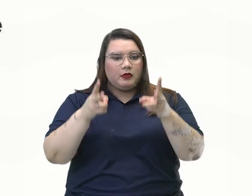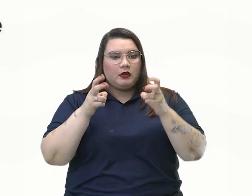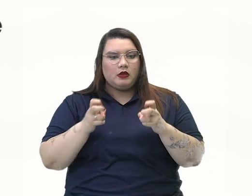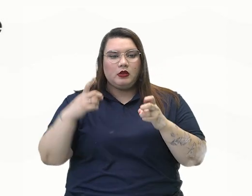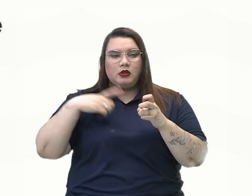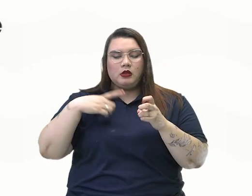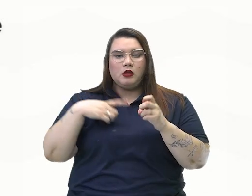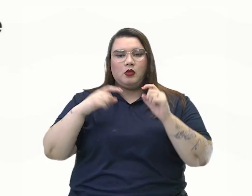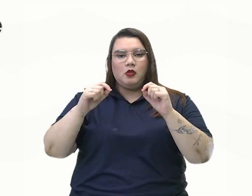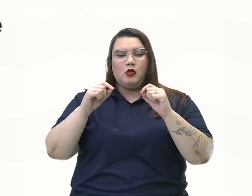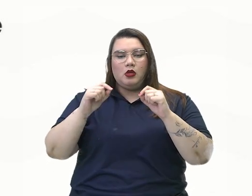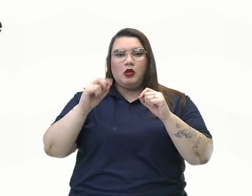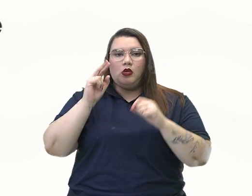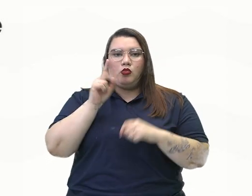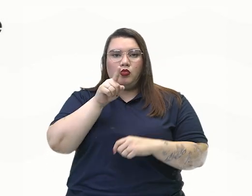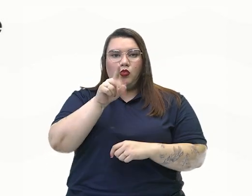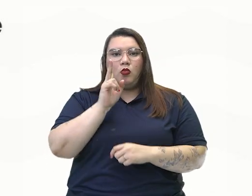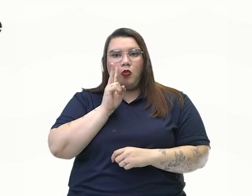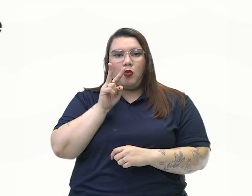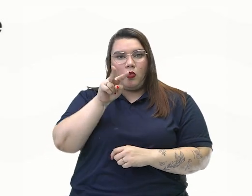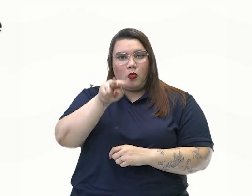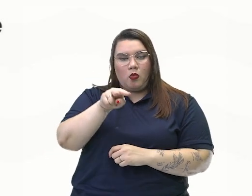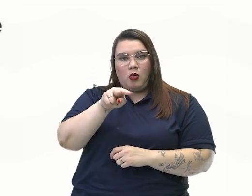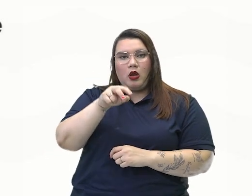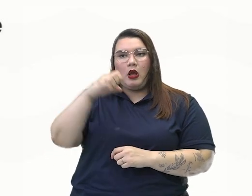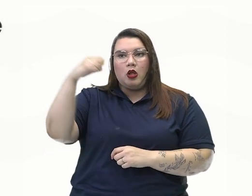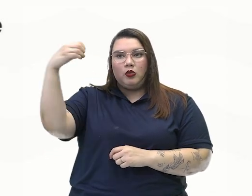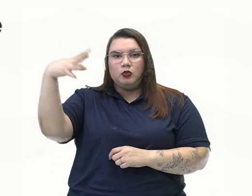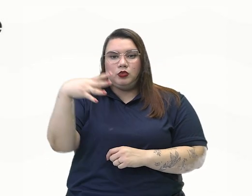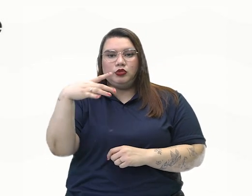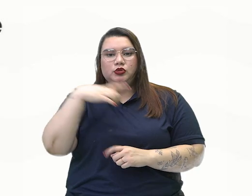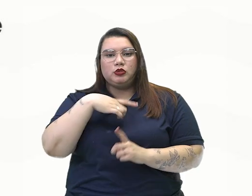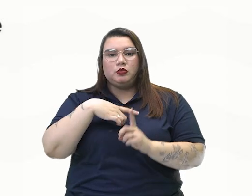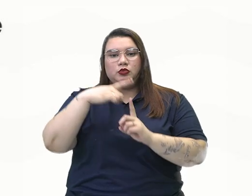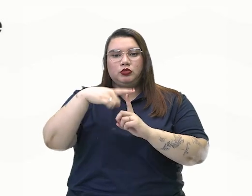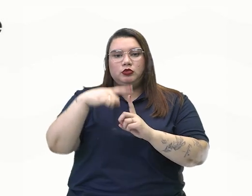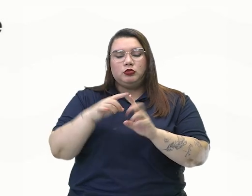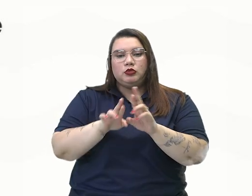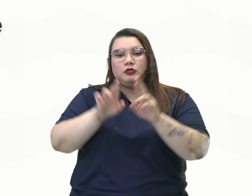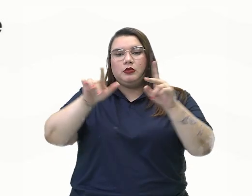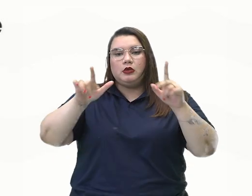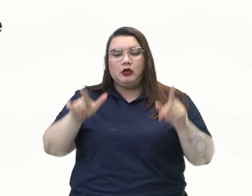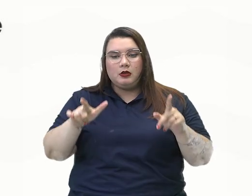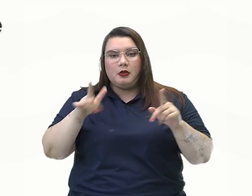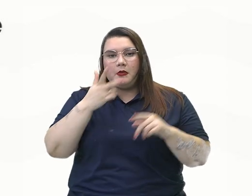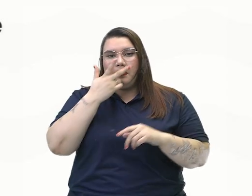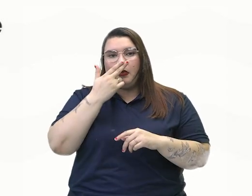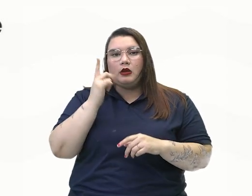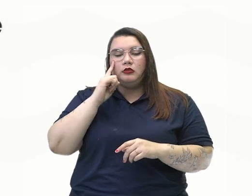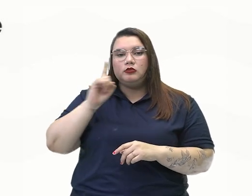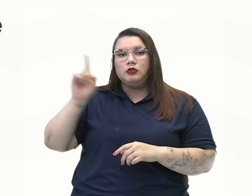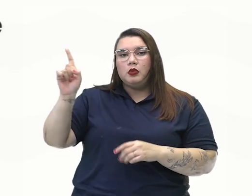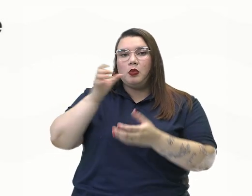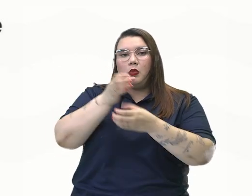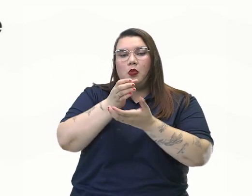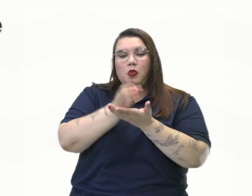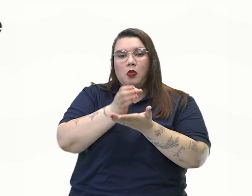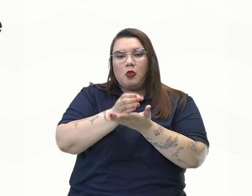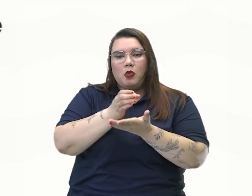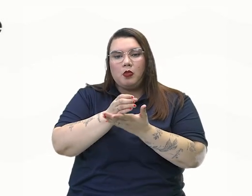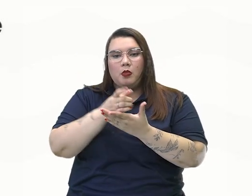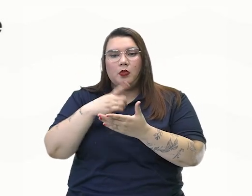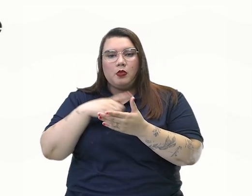a luz, ela vai mudar a velocidade ao passar de um meio para o outro, como no caso aí desse copo com